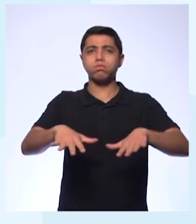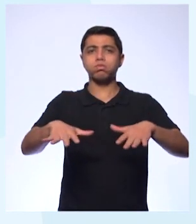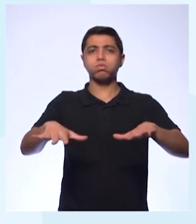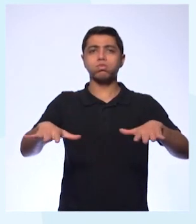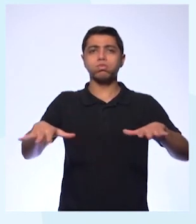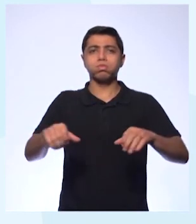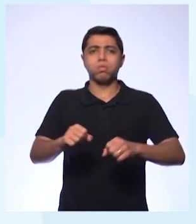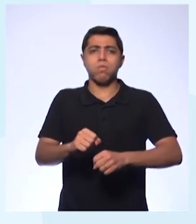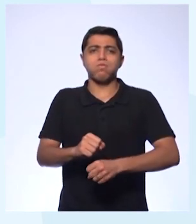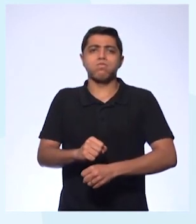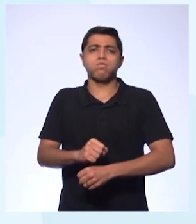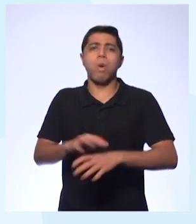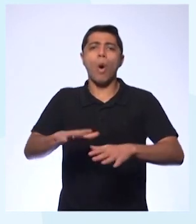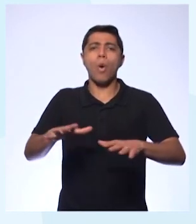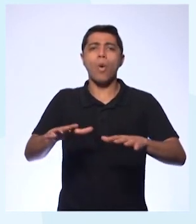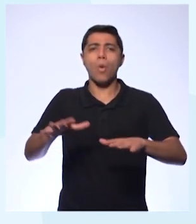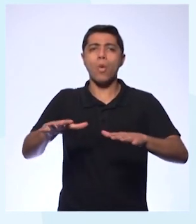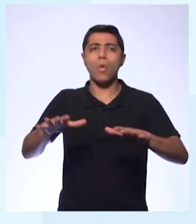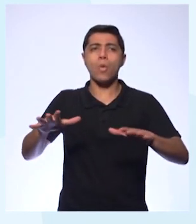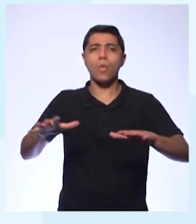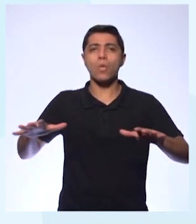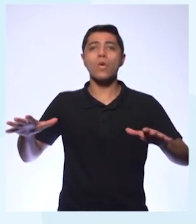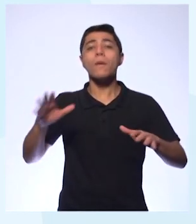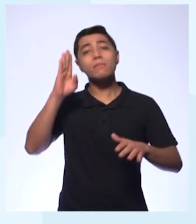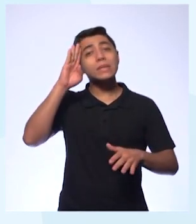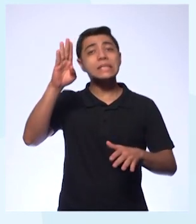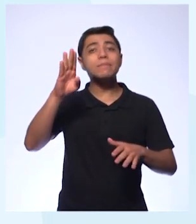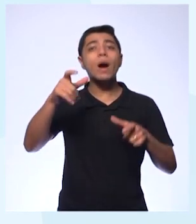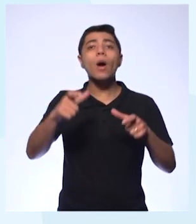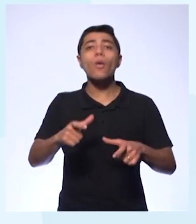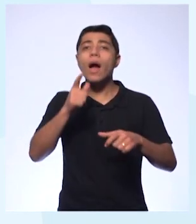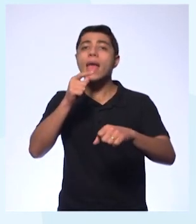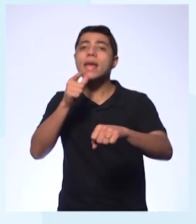marítimas, elas saem da ilha de Sumatra, né, causou aí